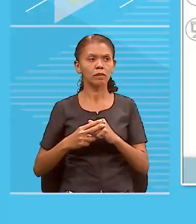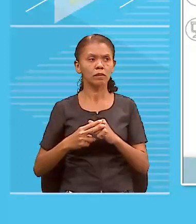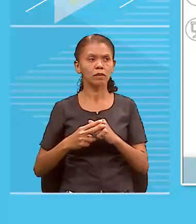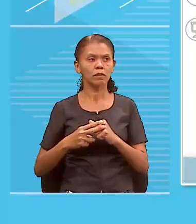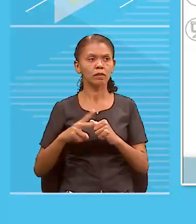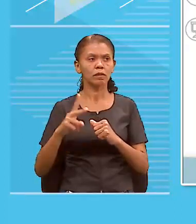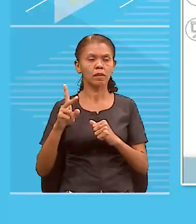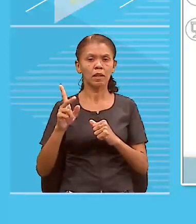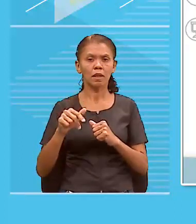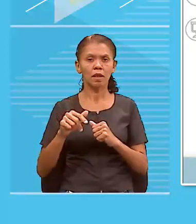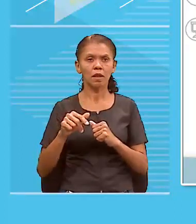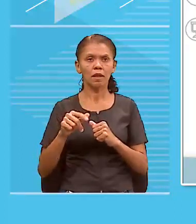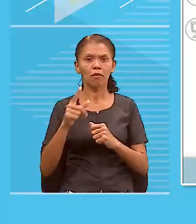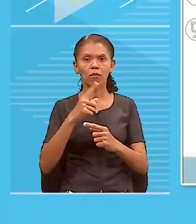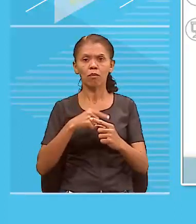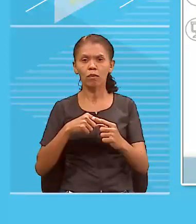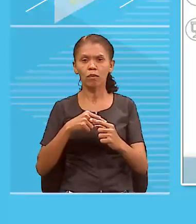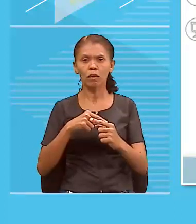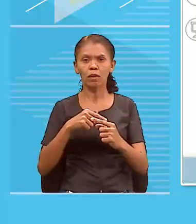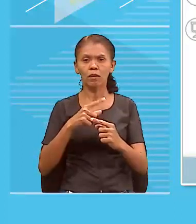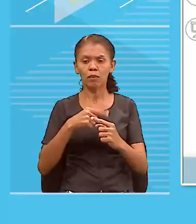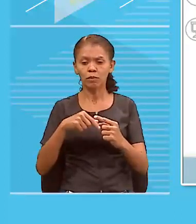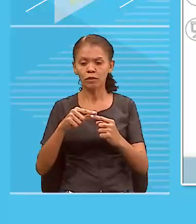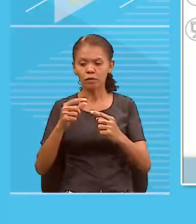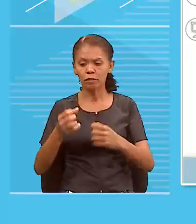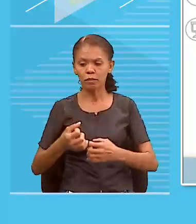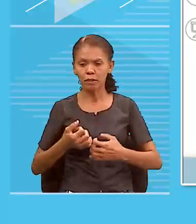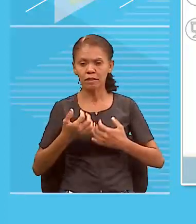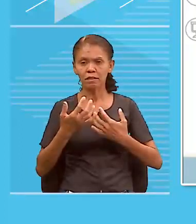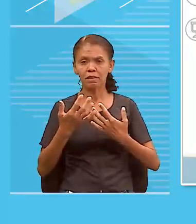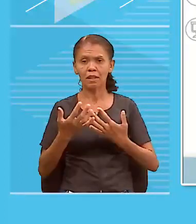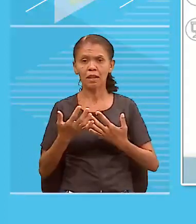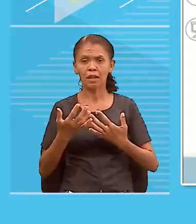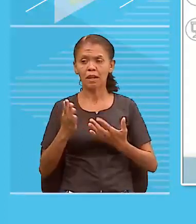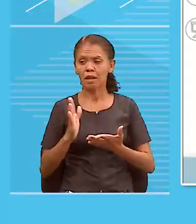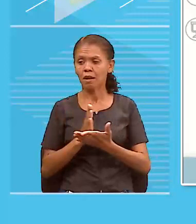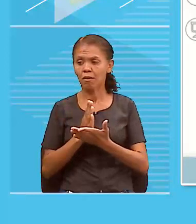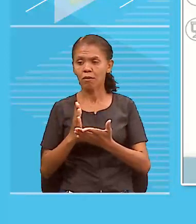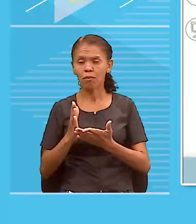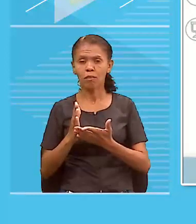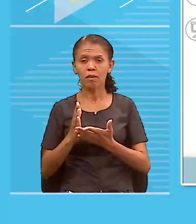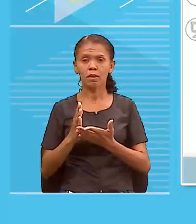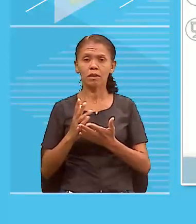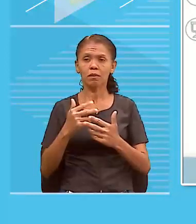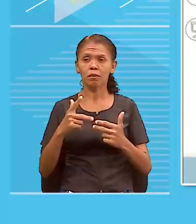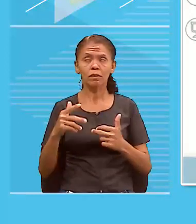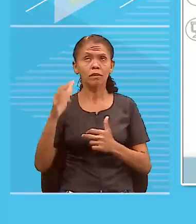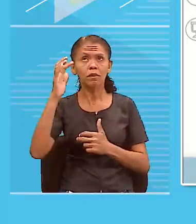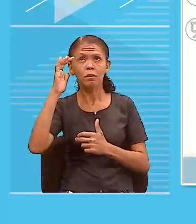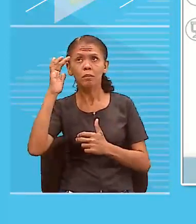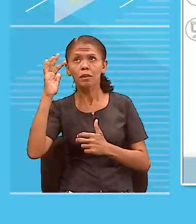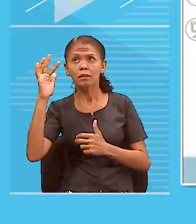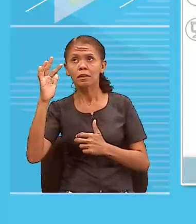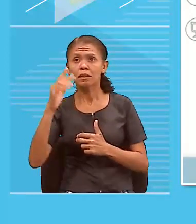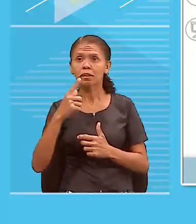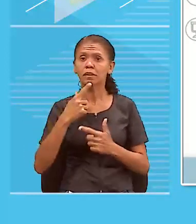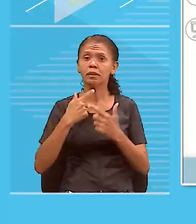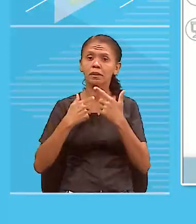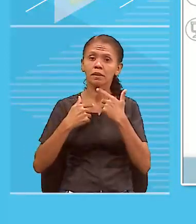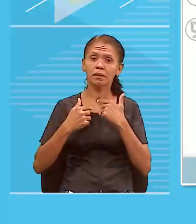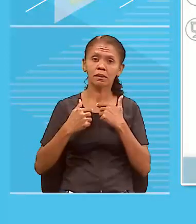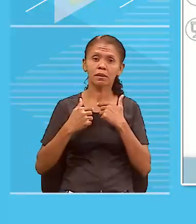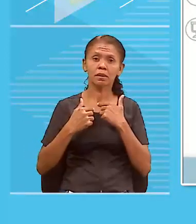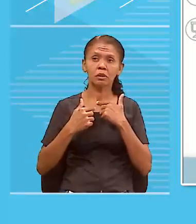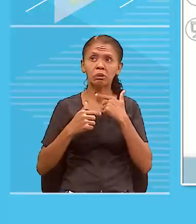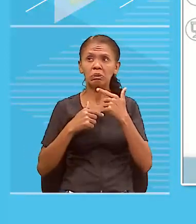irreal eu imaginaria hipotese com desejo o professor mais que sim Bárbaro